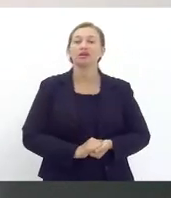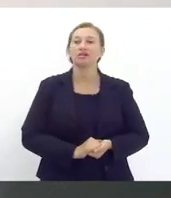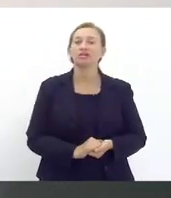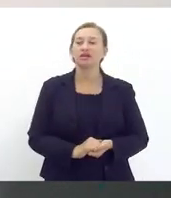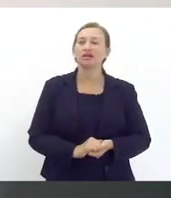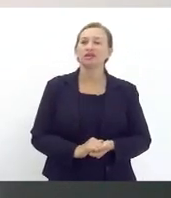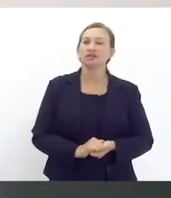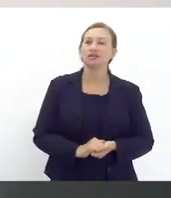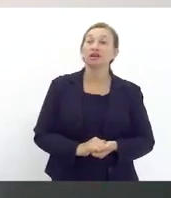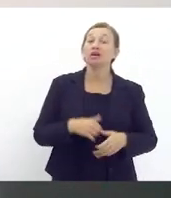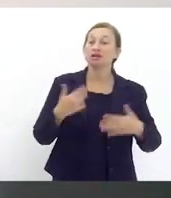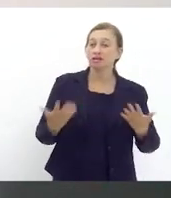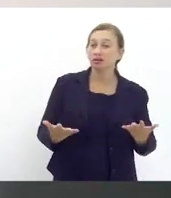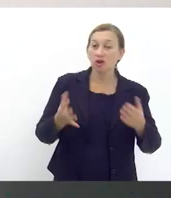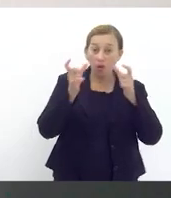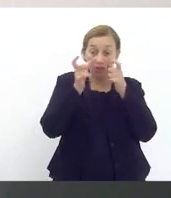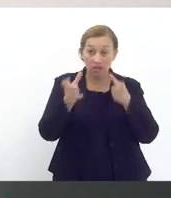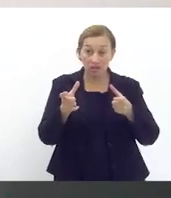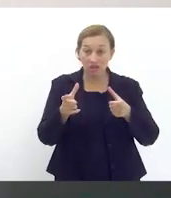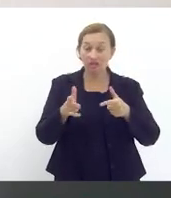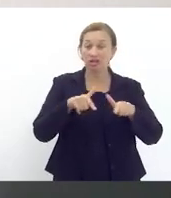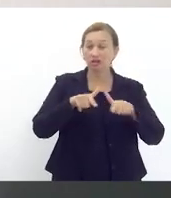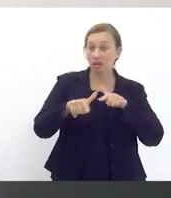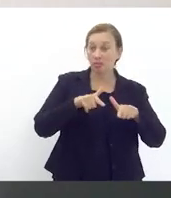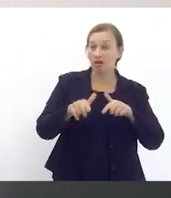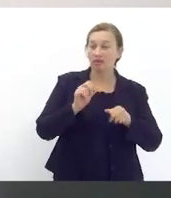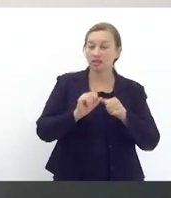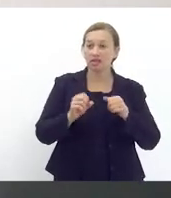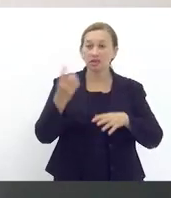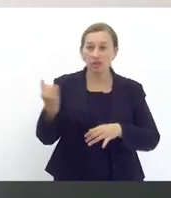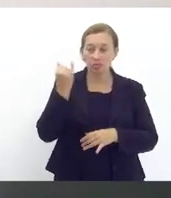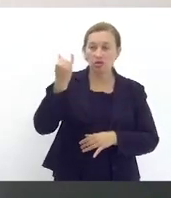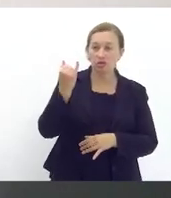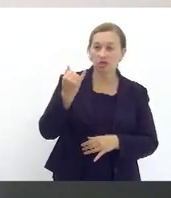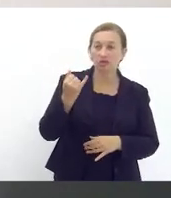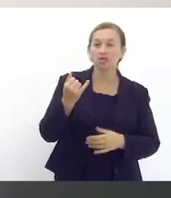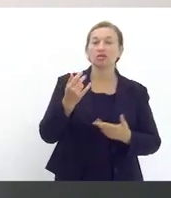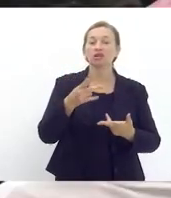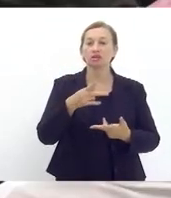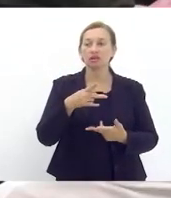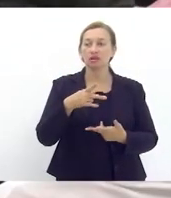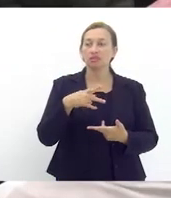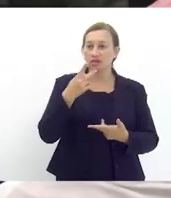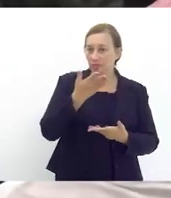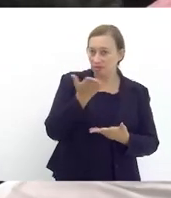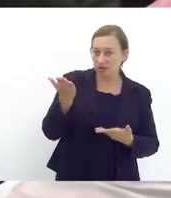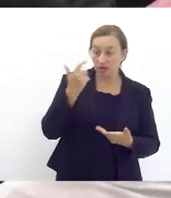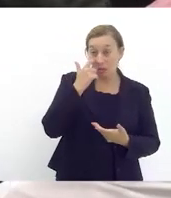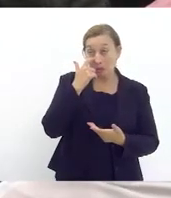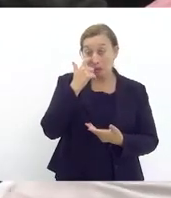então a gente tá Atento e tá fazendo esse trabalho e é importante dar esses feedbacks para vocês